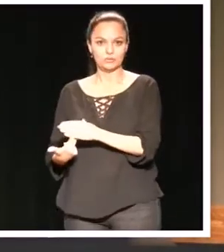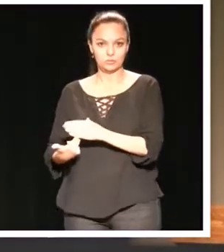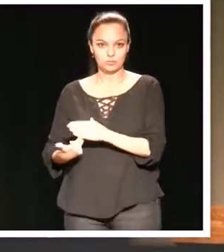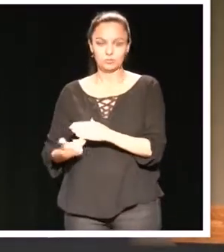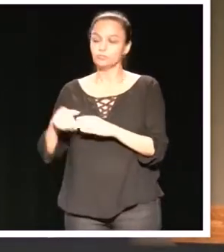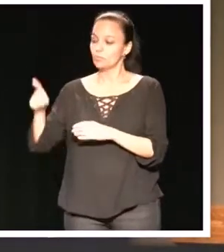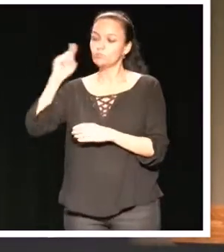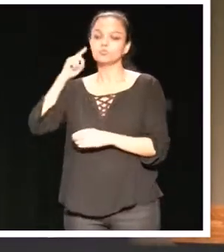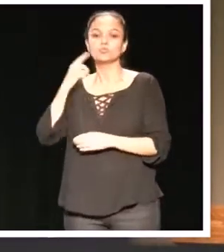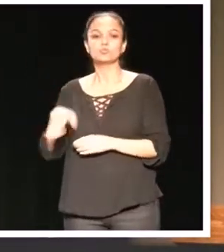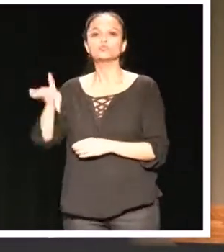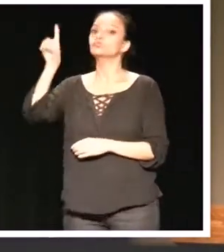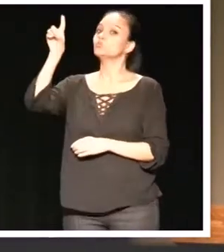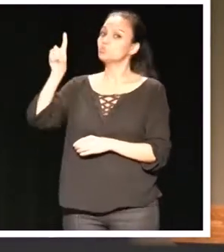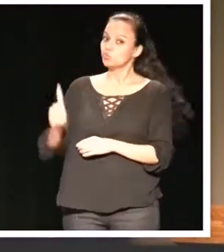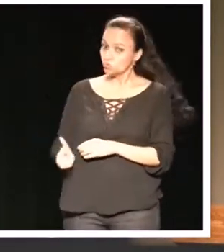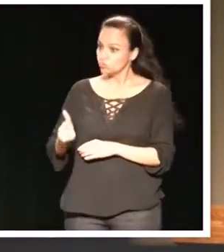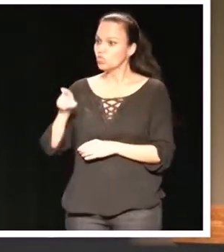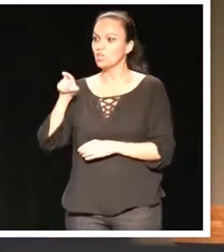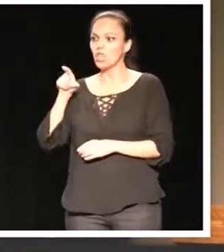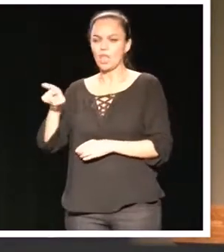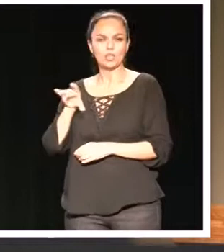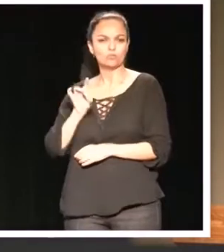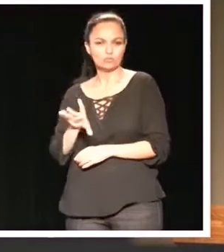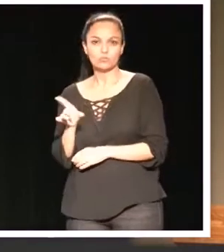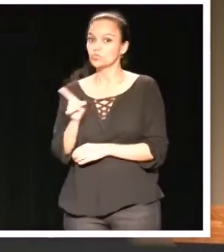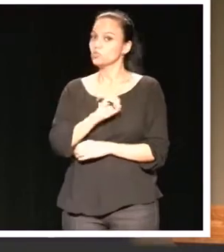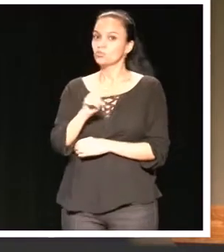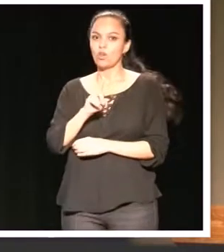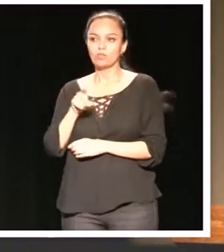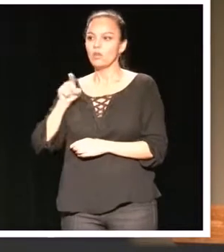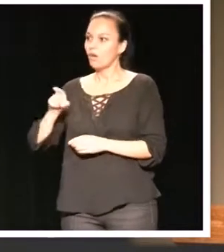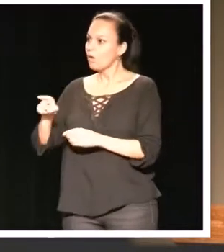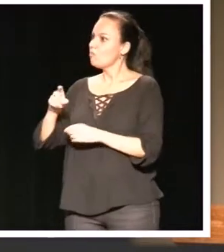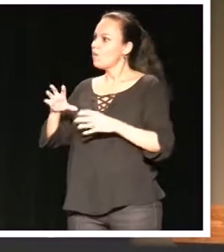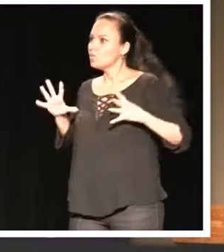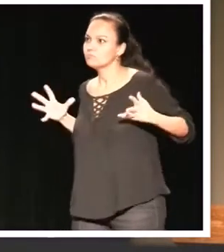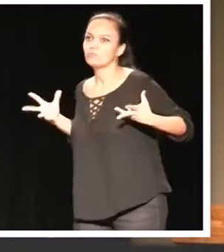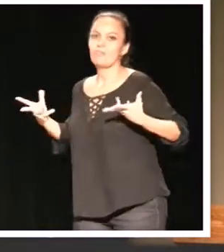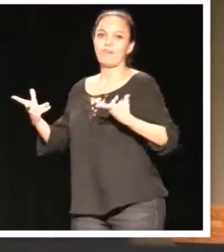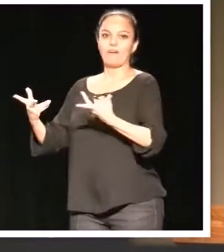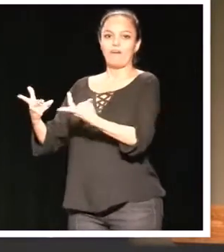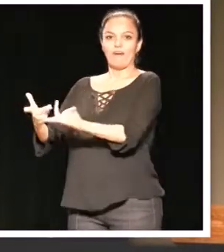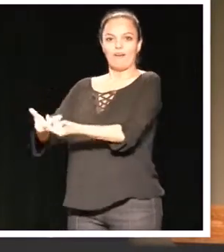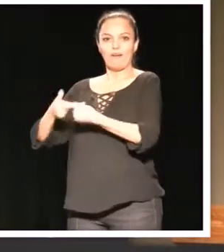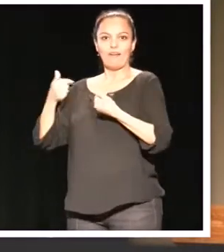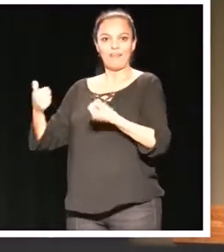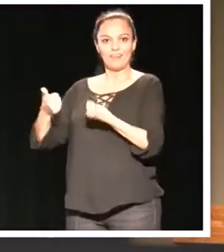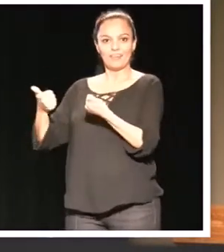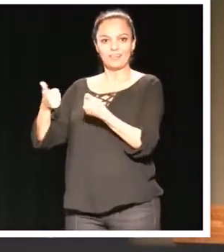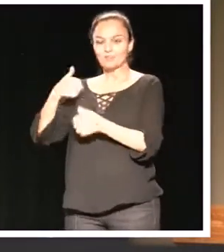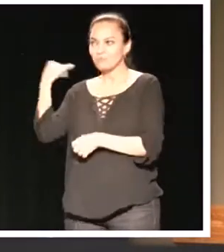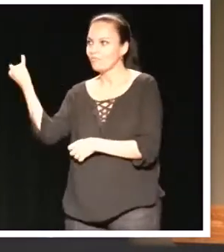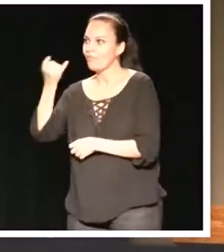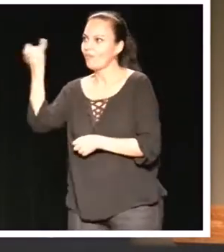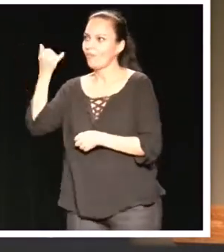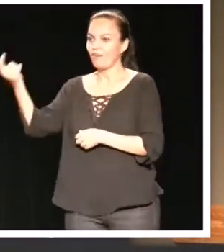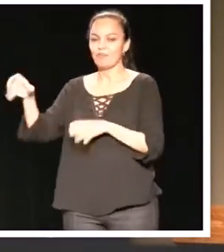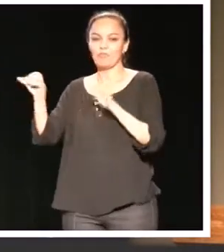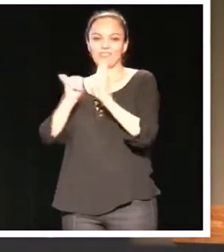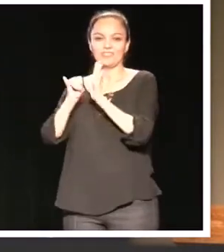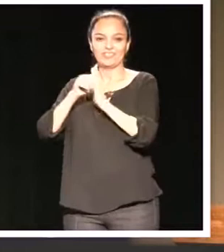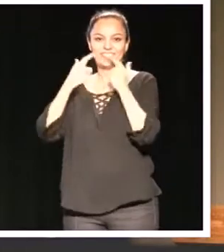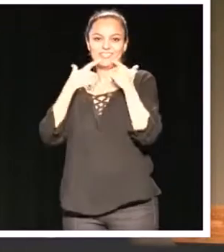tem direito, mas deve ter a joia da sua identidade linguística em forma de promoção.